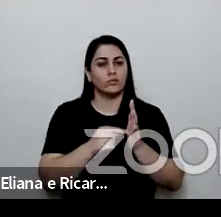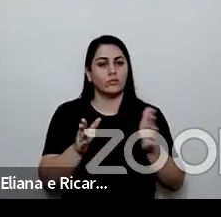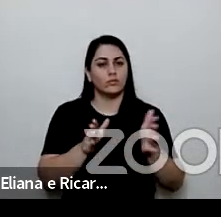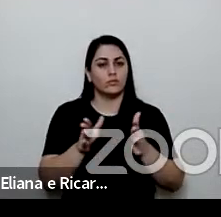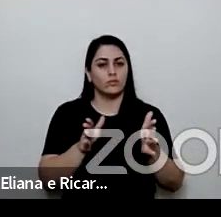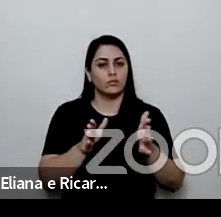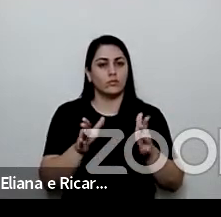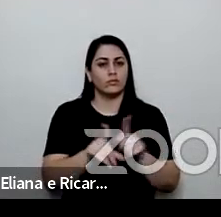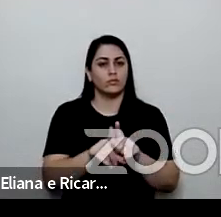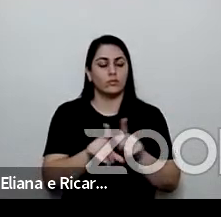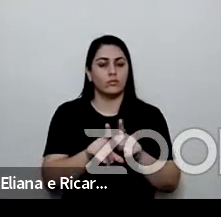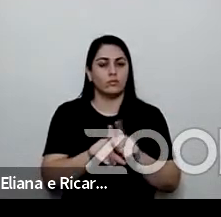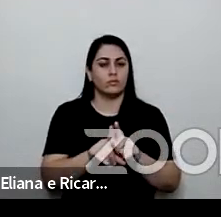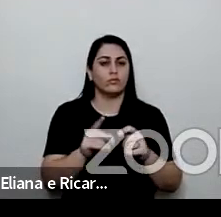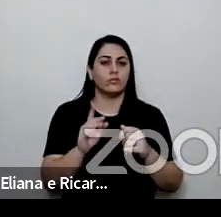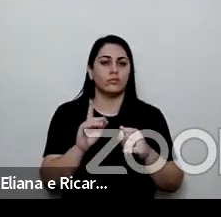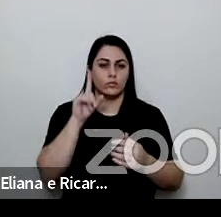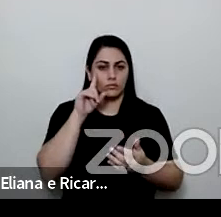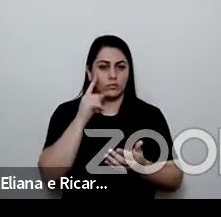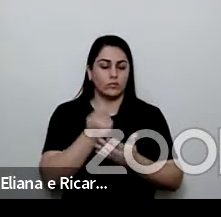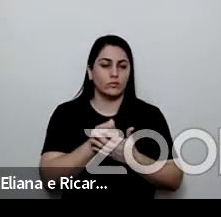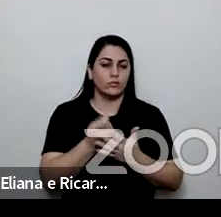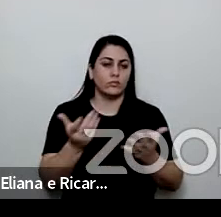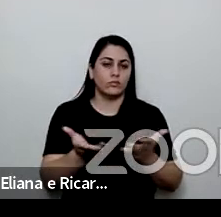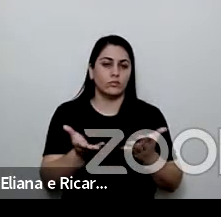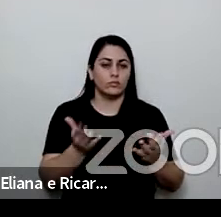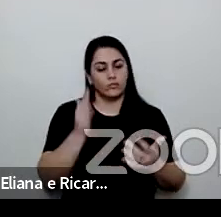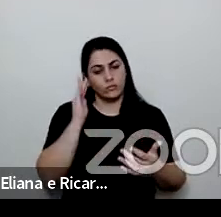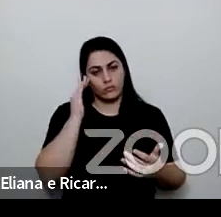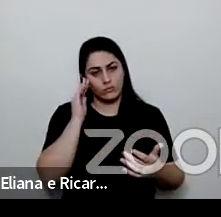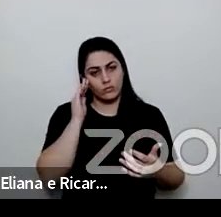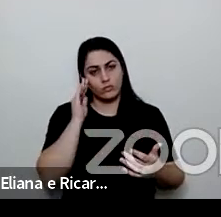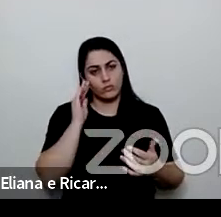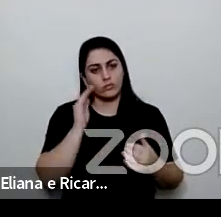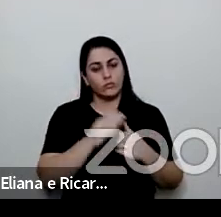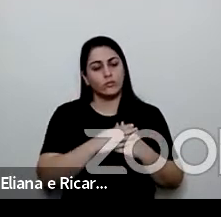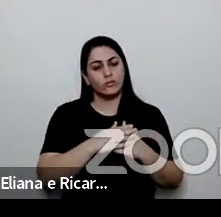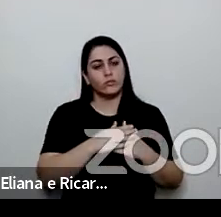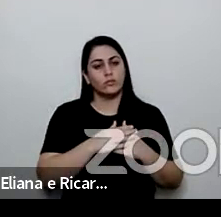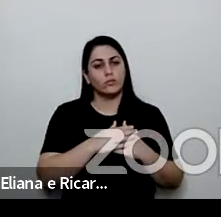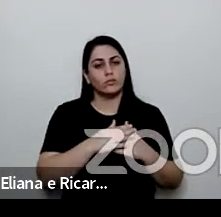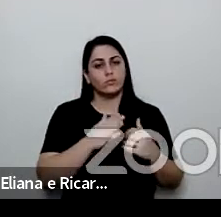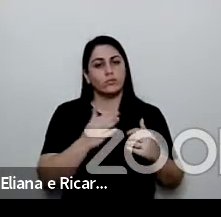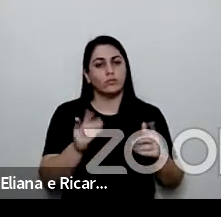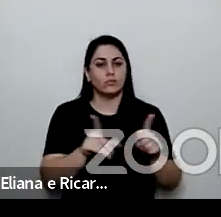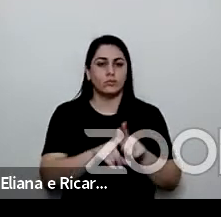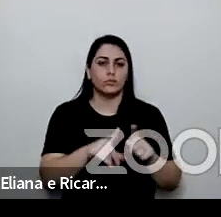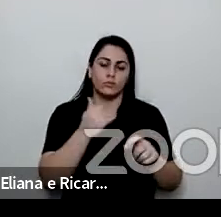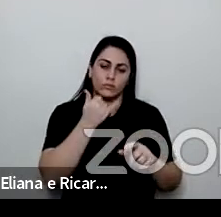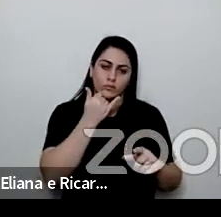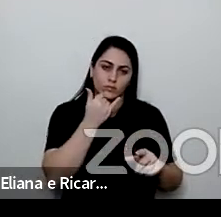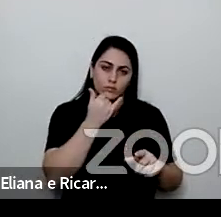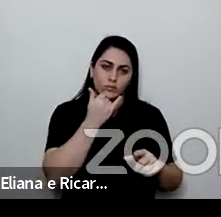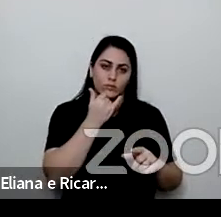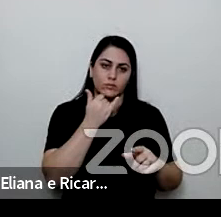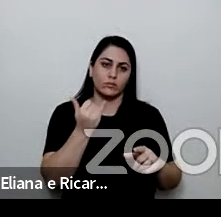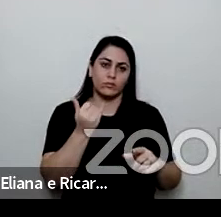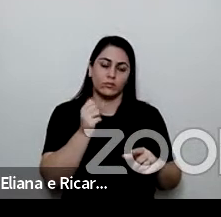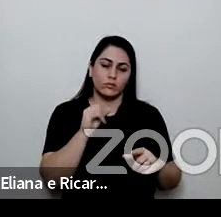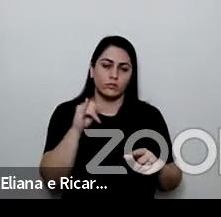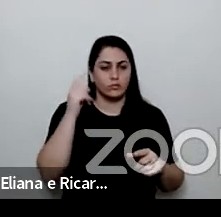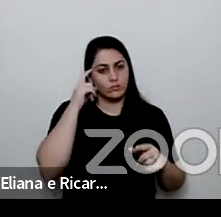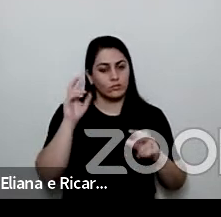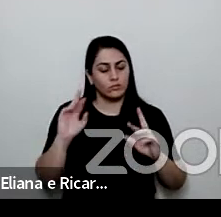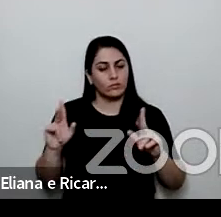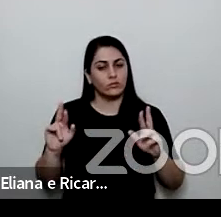liquidação e cumprimento de sentença é que nós entendemos é salvo melhor juízo e com Avenida aquele que daqueles que por ventura